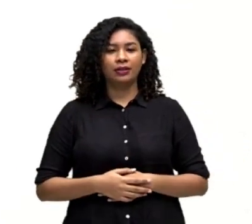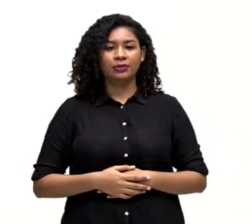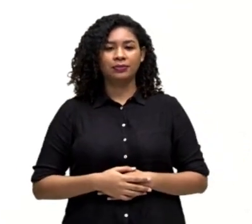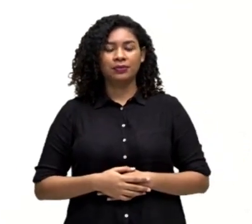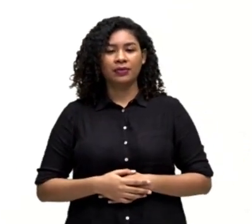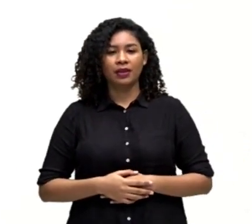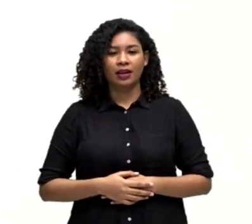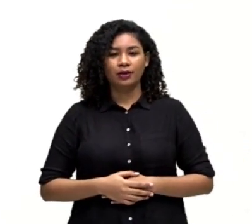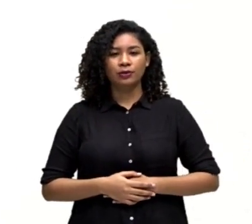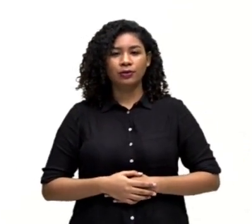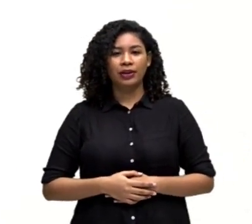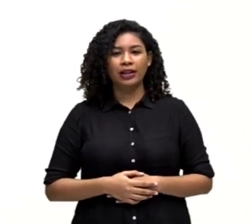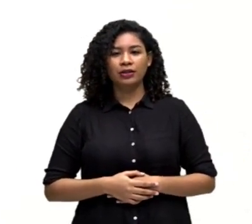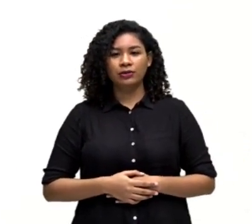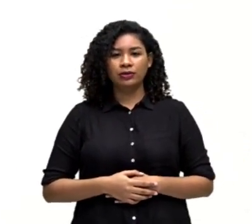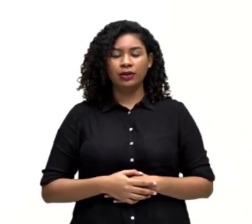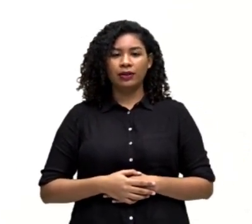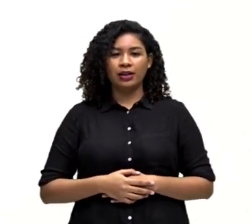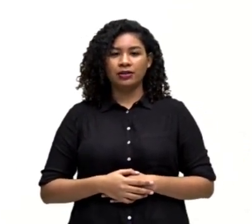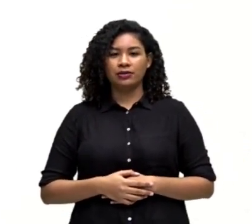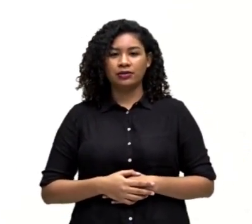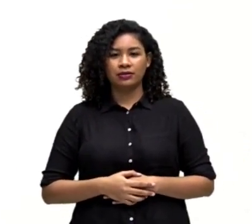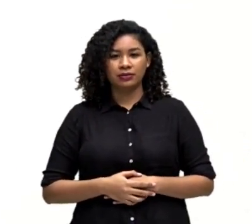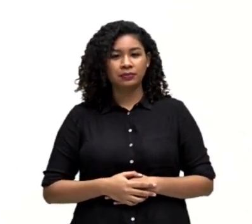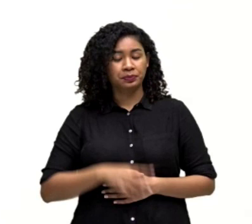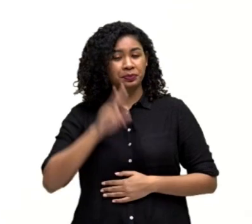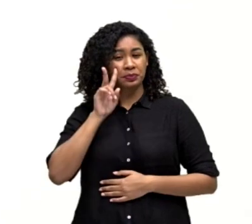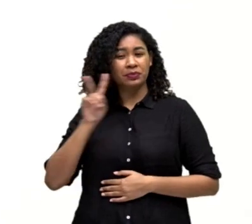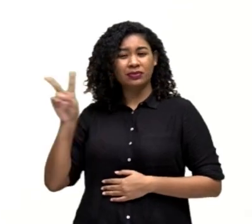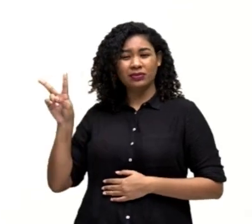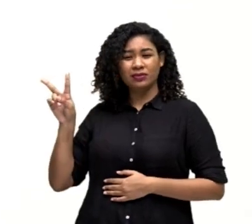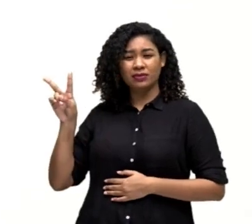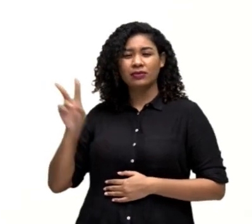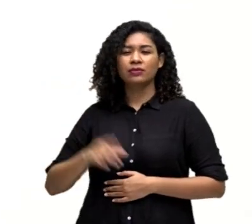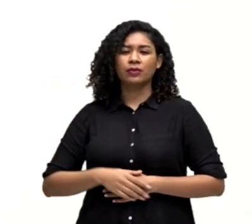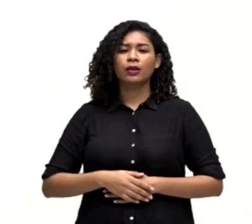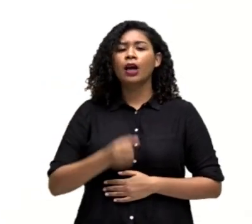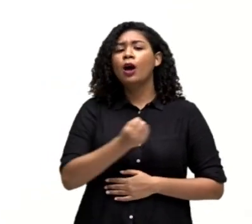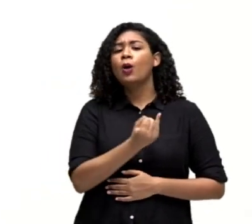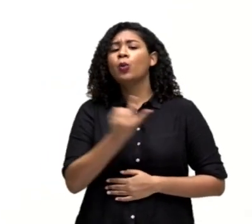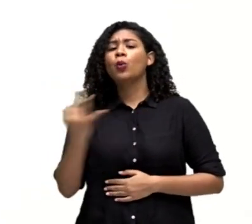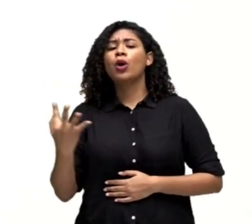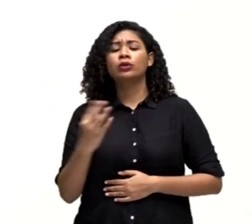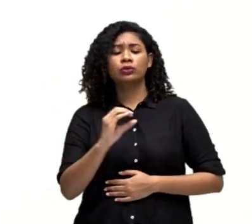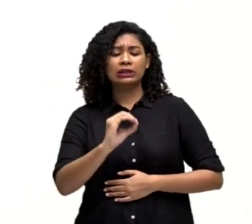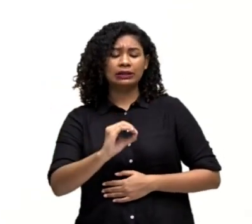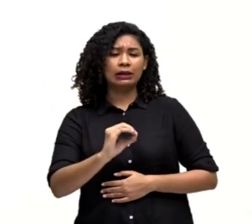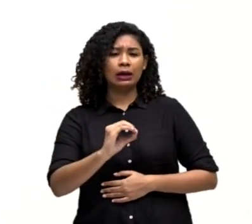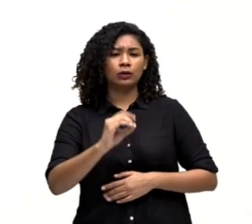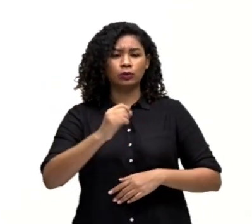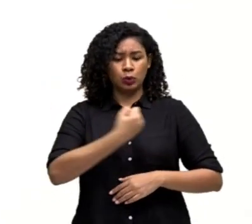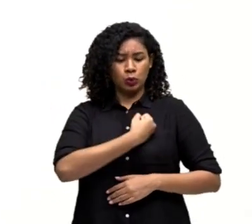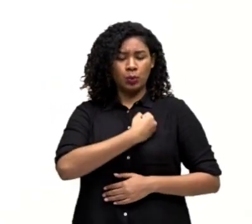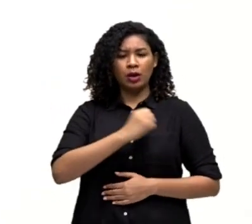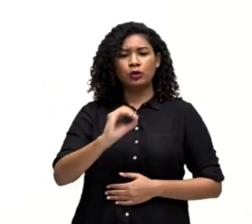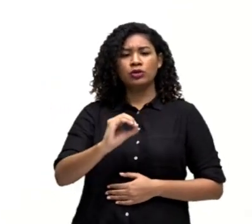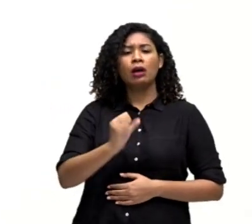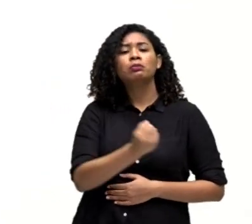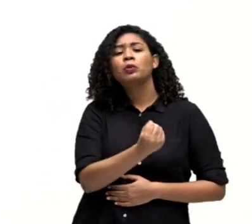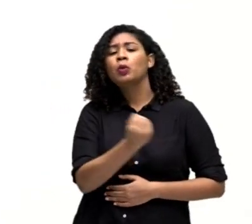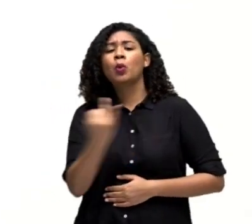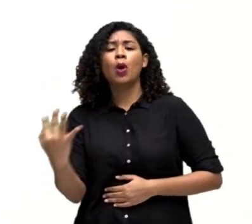aqui, pessoal, qual é a quantidade de zeros que nós temos no nosso denominador, ou